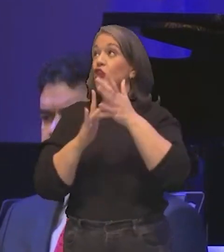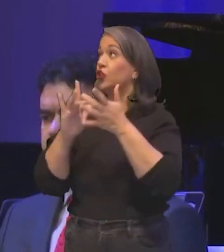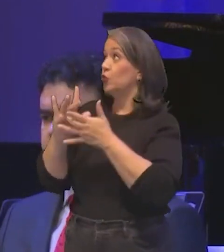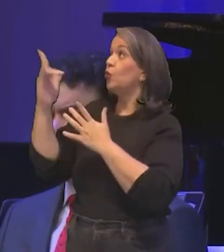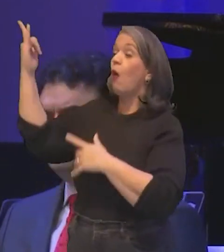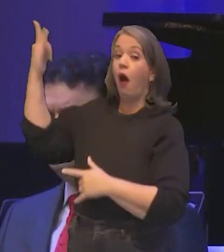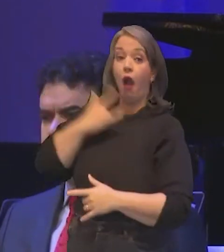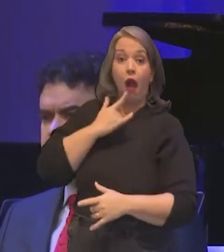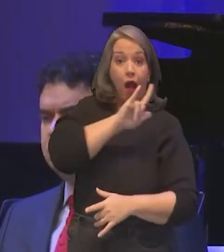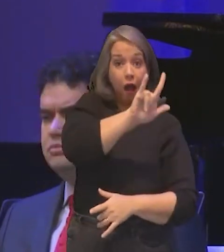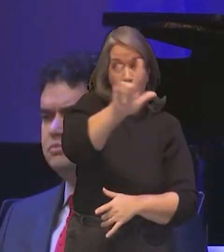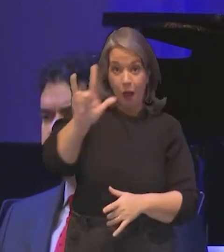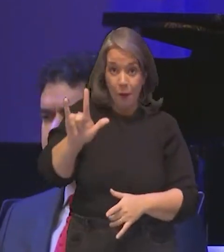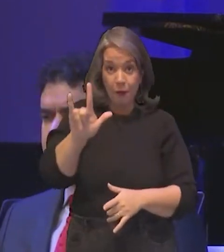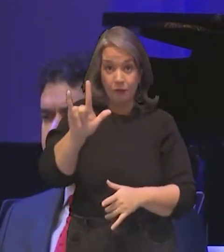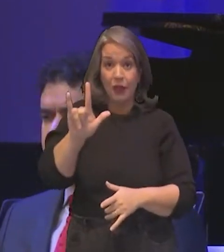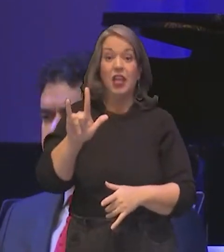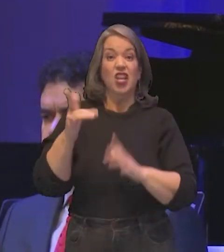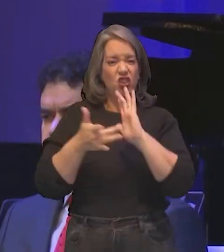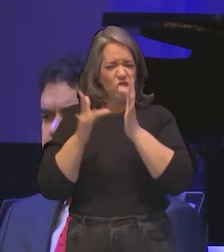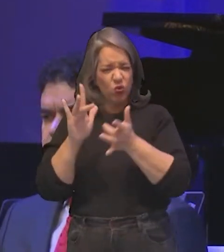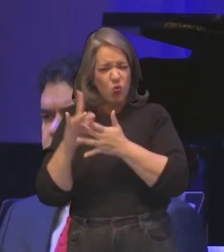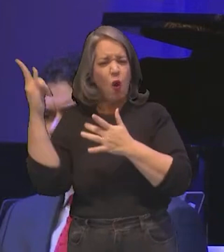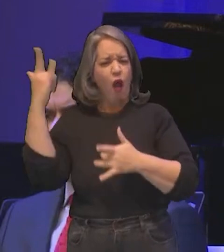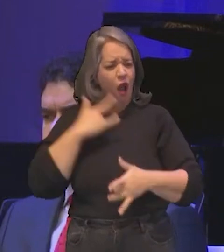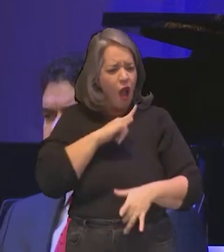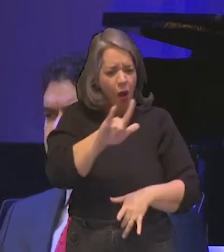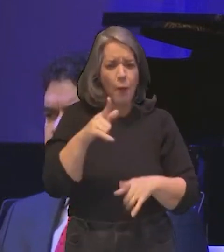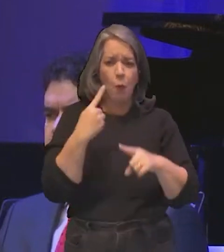sinto te informar isso. Ele é um amor